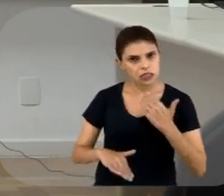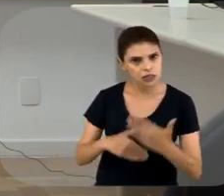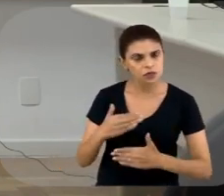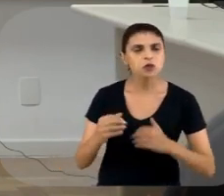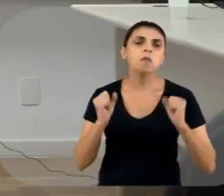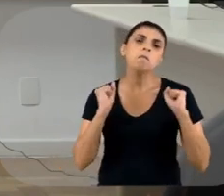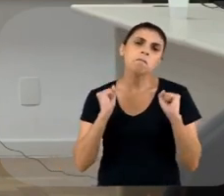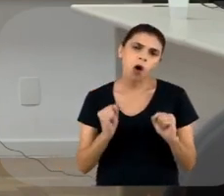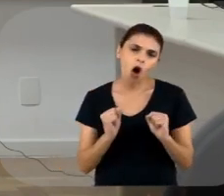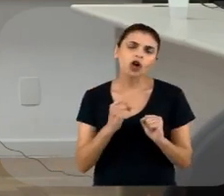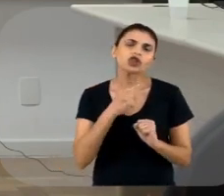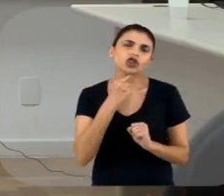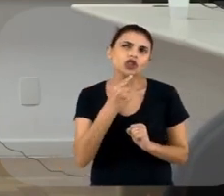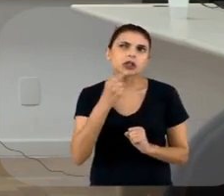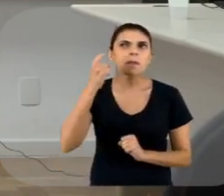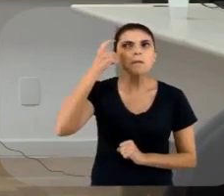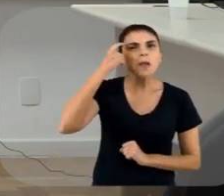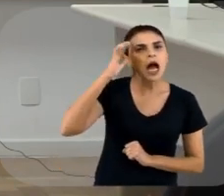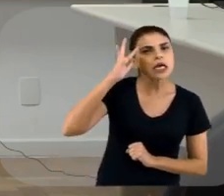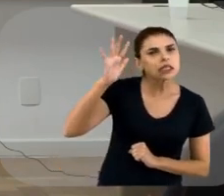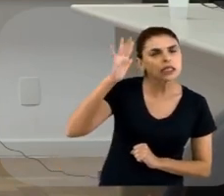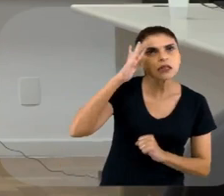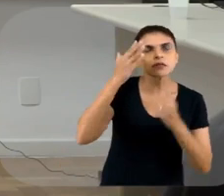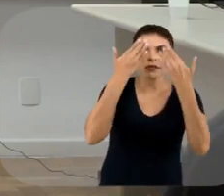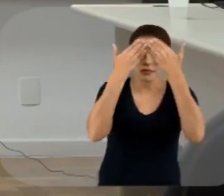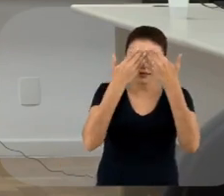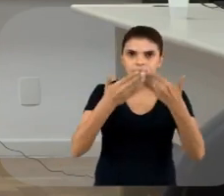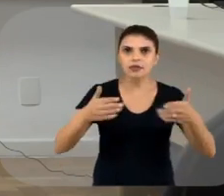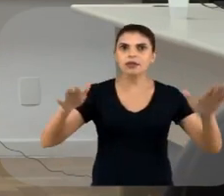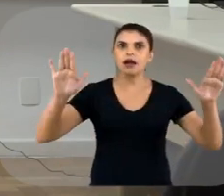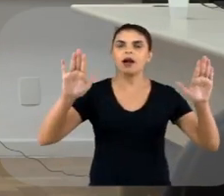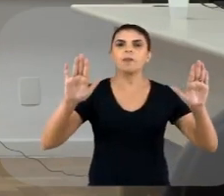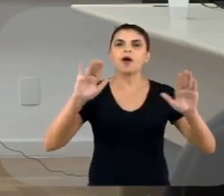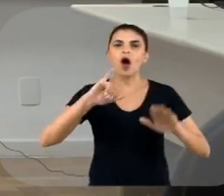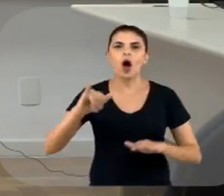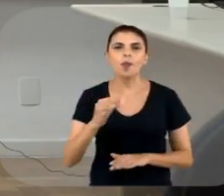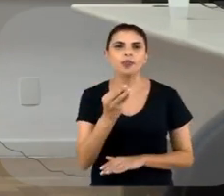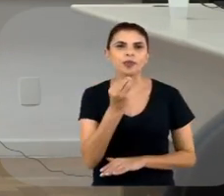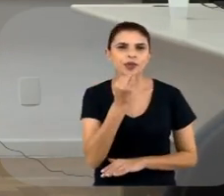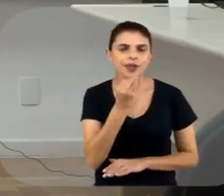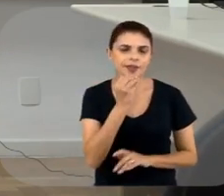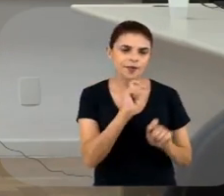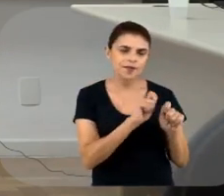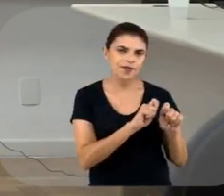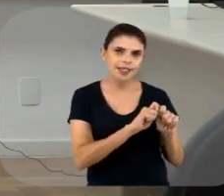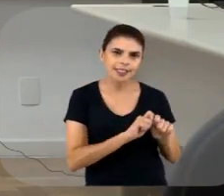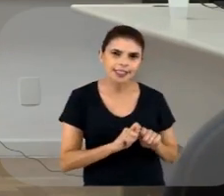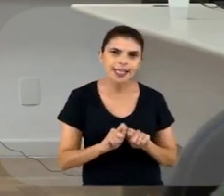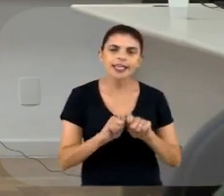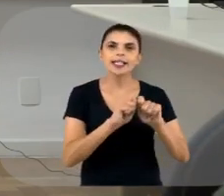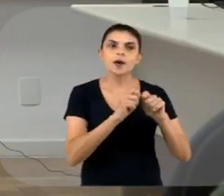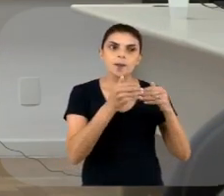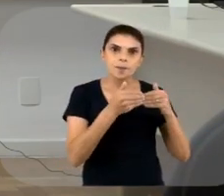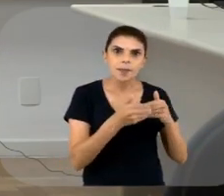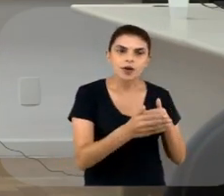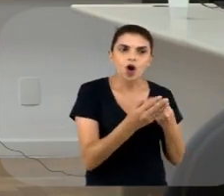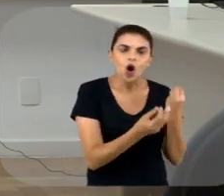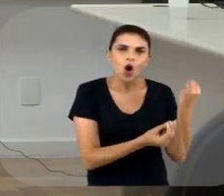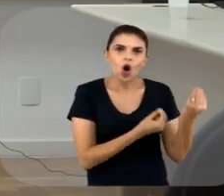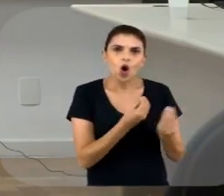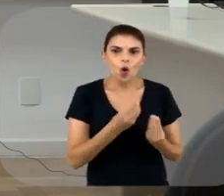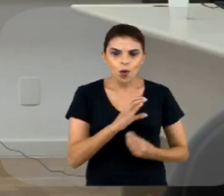curso, vocês podem imaginar que abre, né, todo um leque, porque enfim, a gente vai aí, a partir